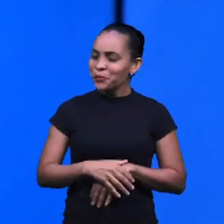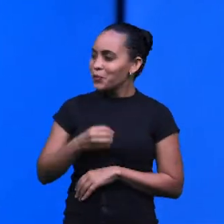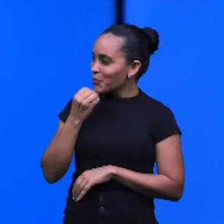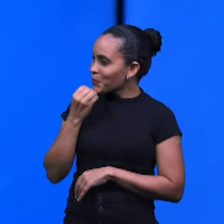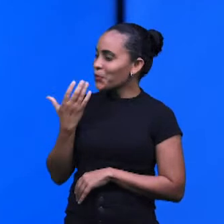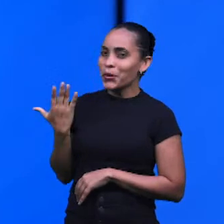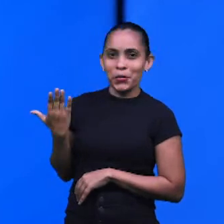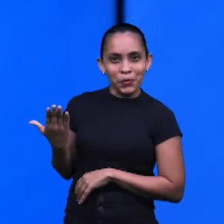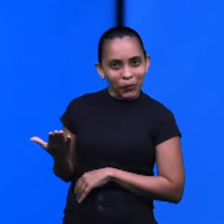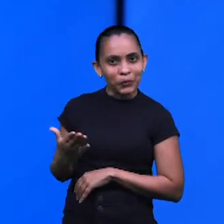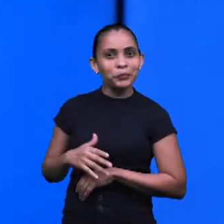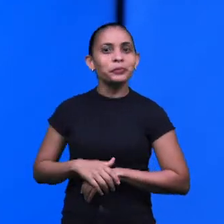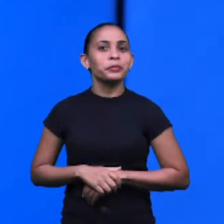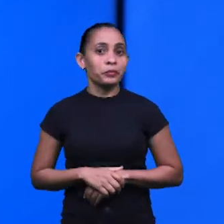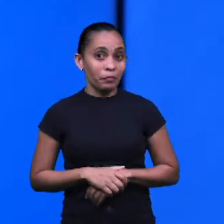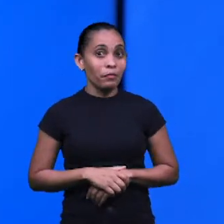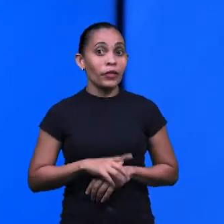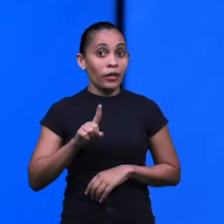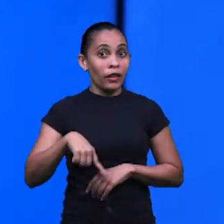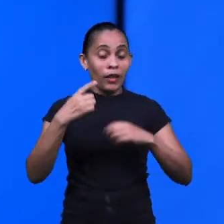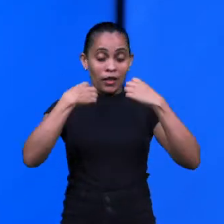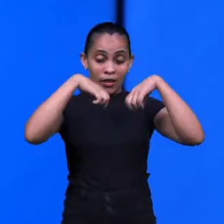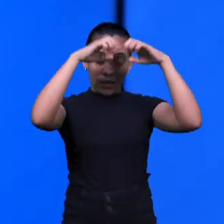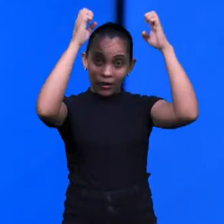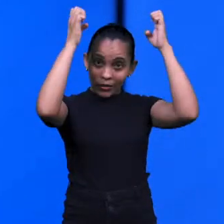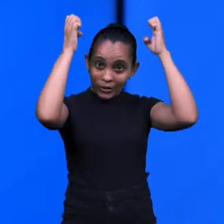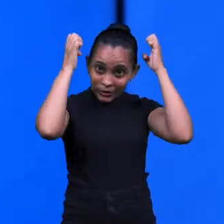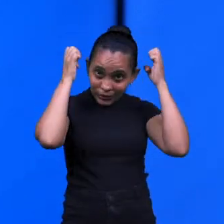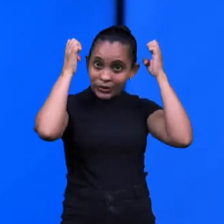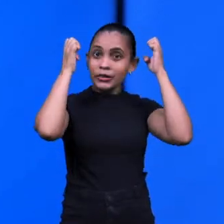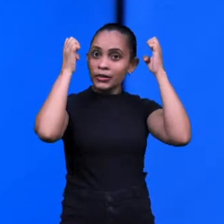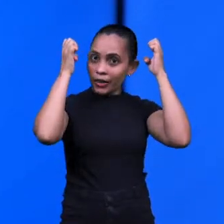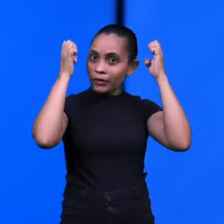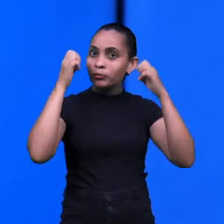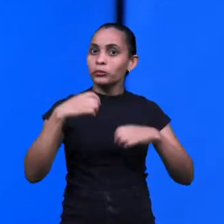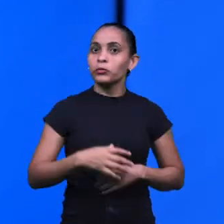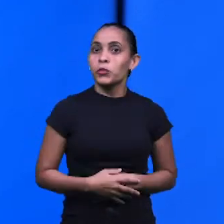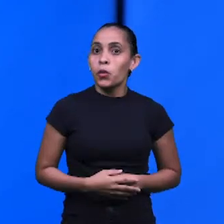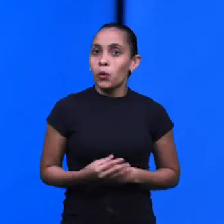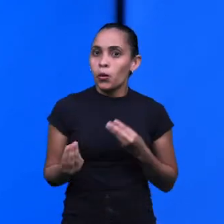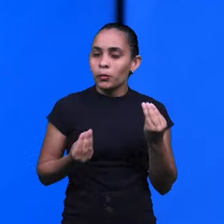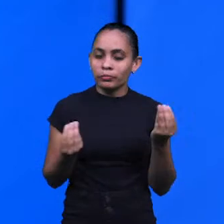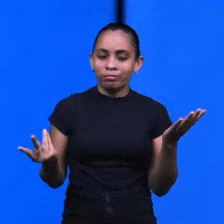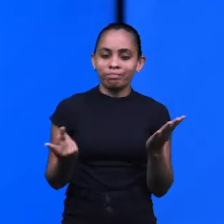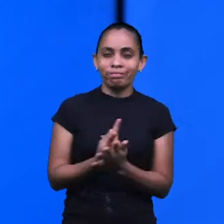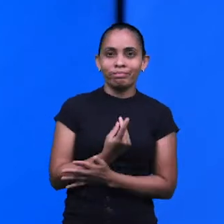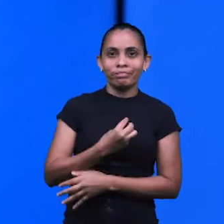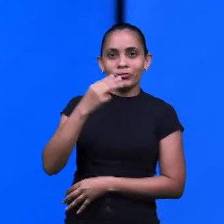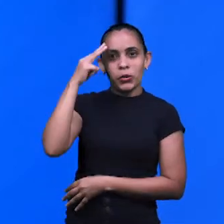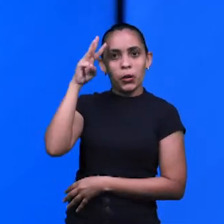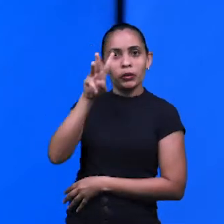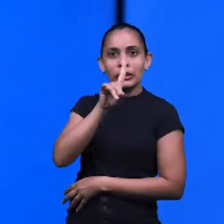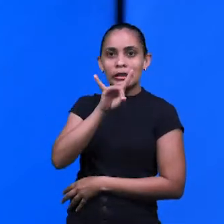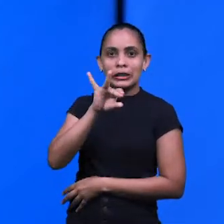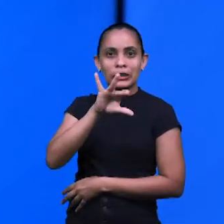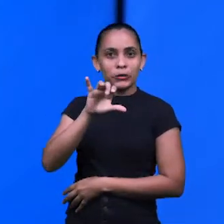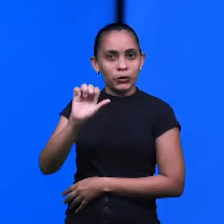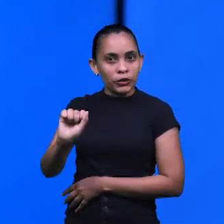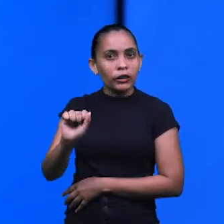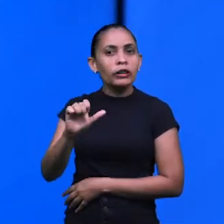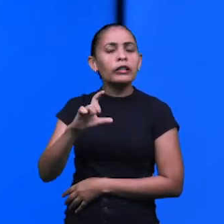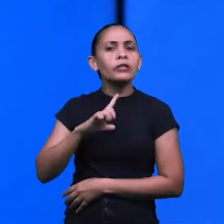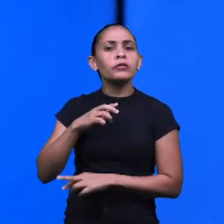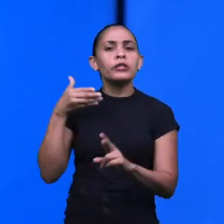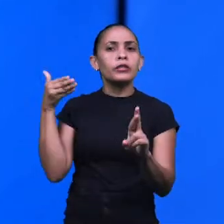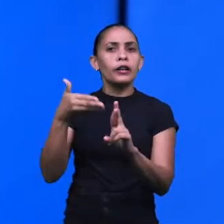bem colocado a posição de Ester, né? Na condição ali da expressão dela quanto ao terceiro dia, que nos fala do sacrifício